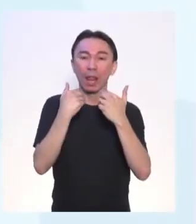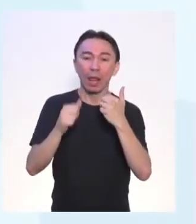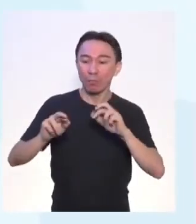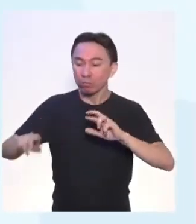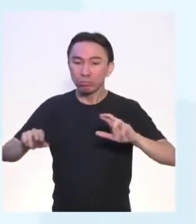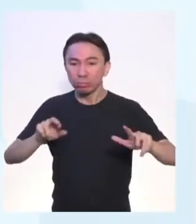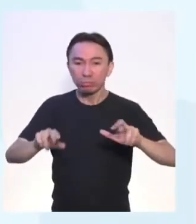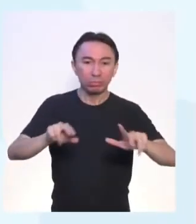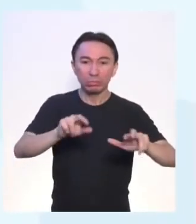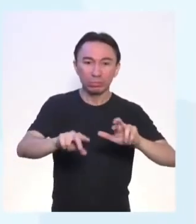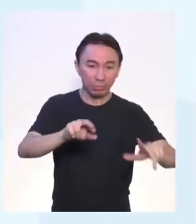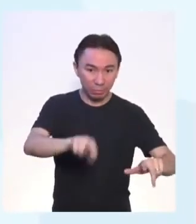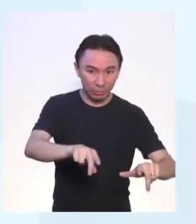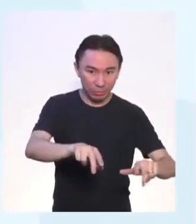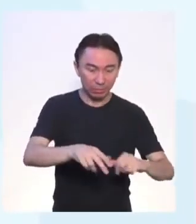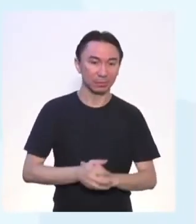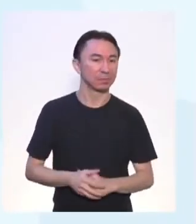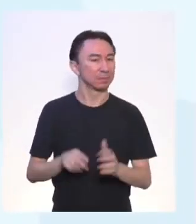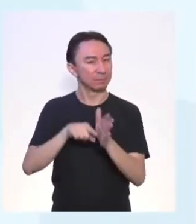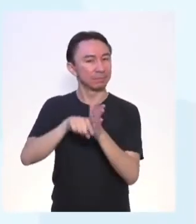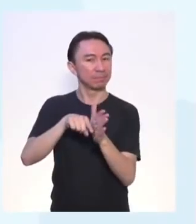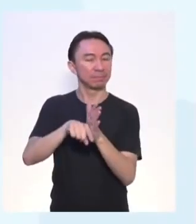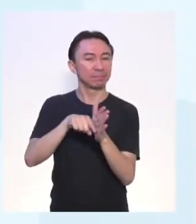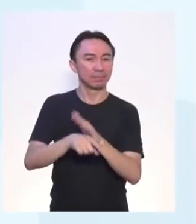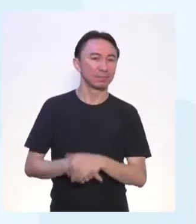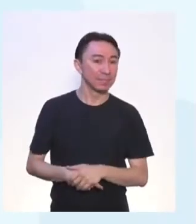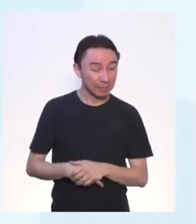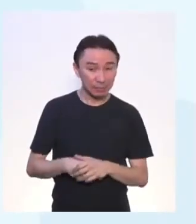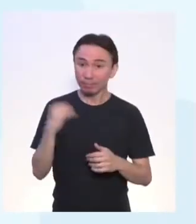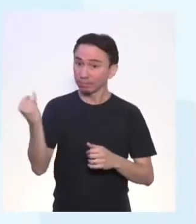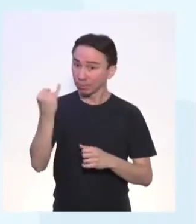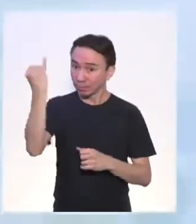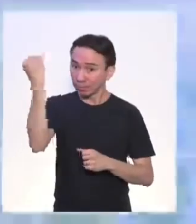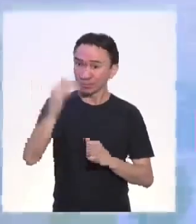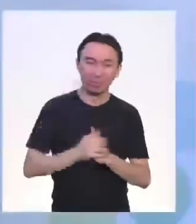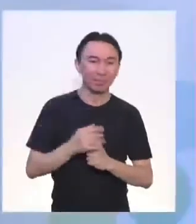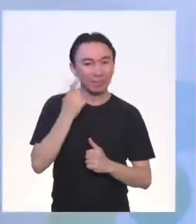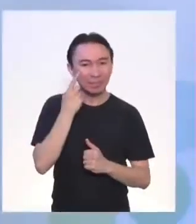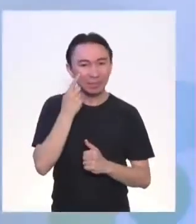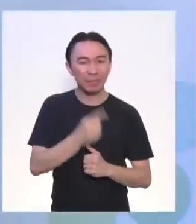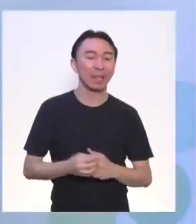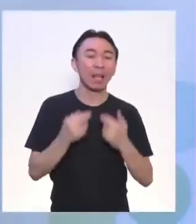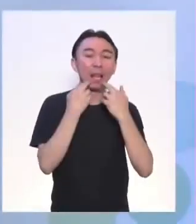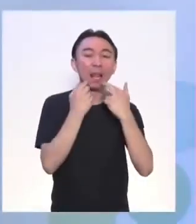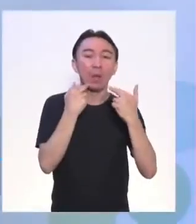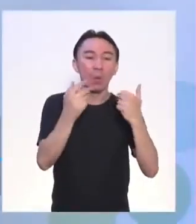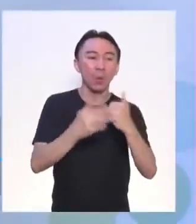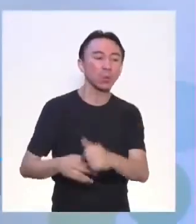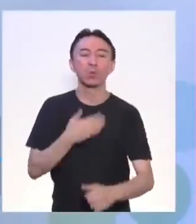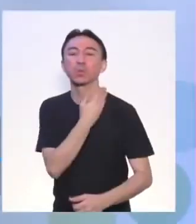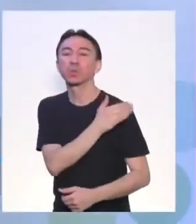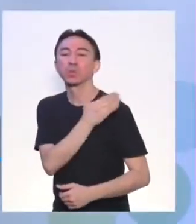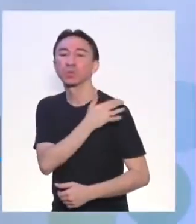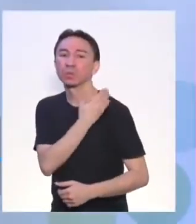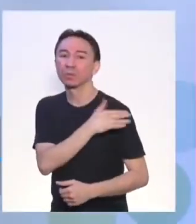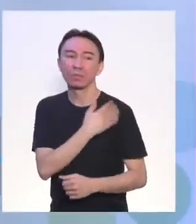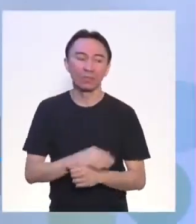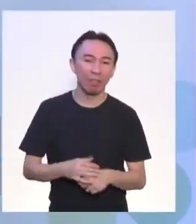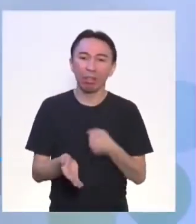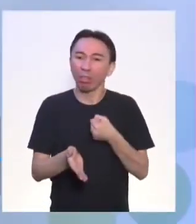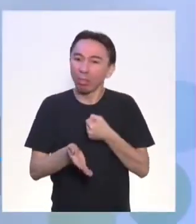interacional. Importante, né, nós falarmos sobre o preconceito linguístico, que ele é muito mascarado, aí não se fala tanto desse tipo de